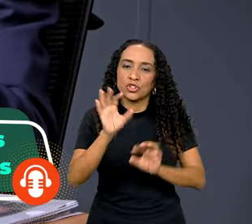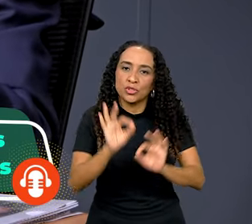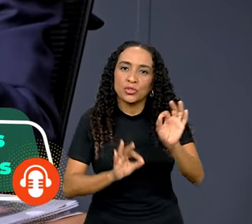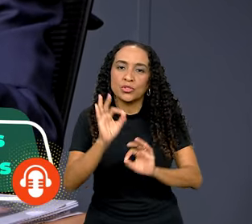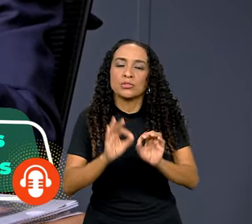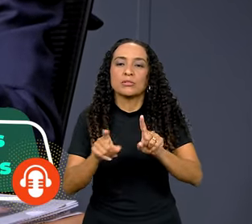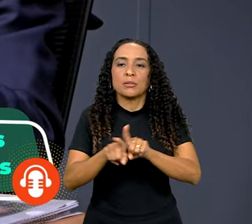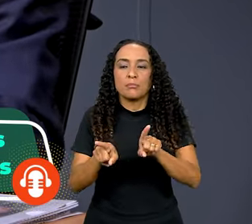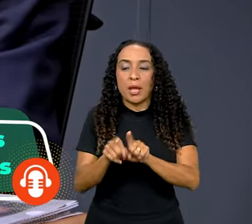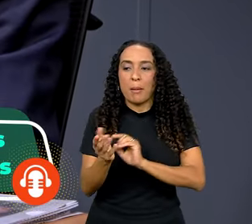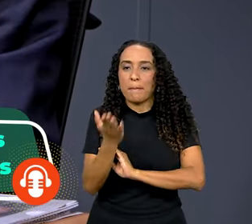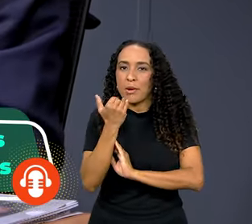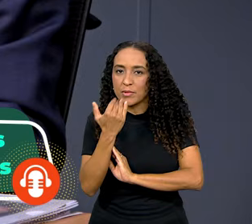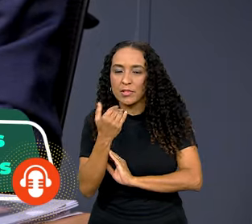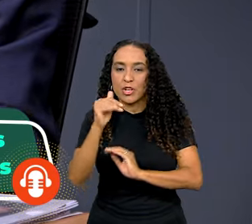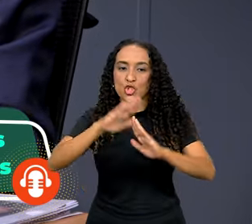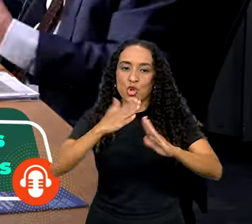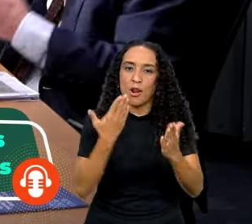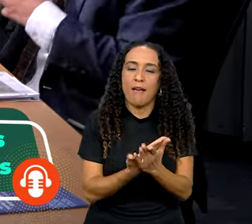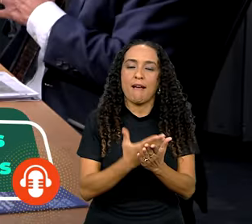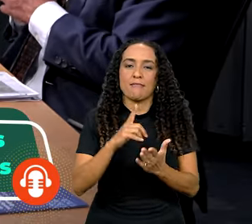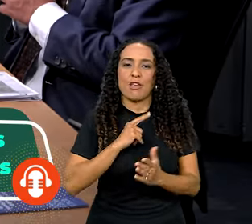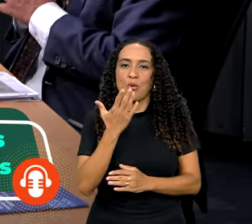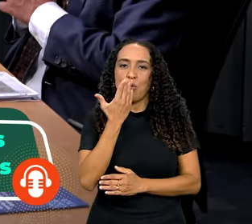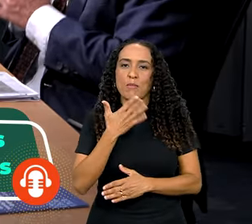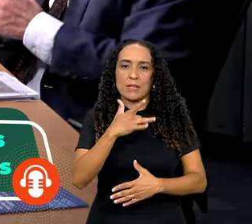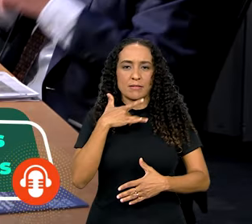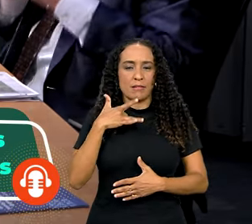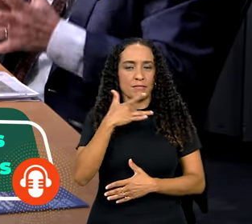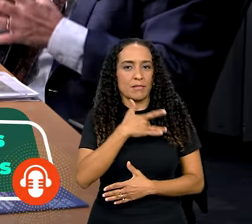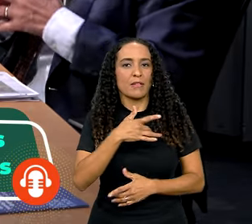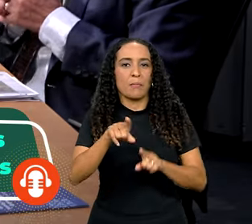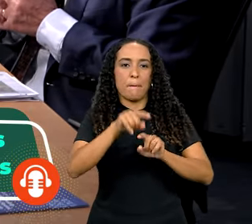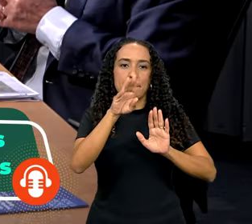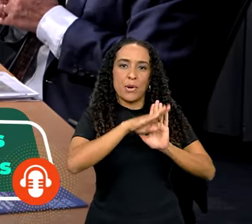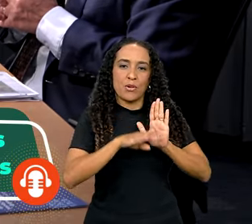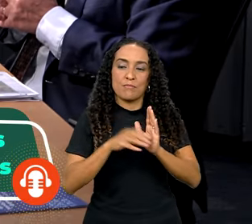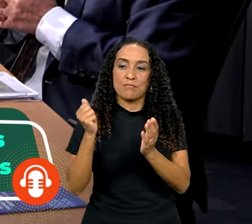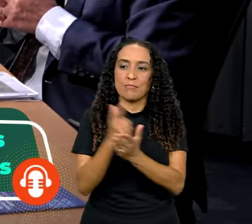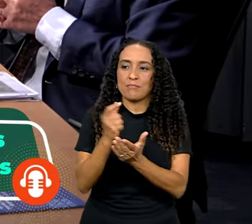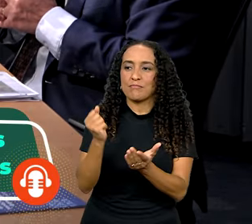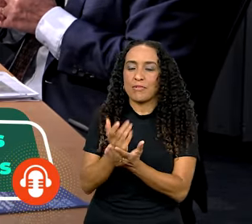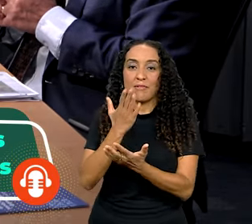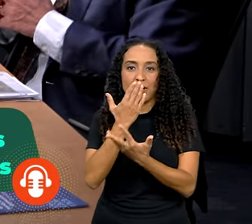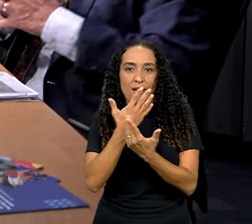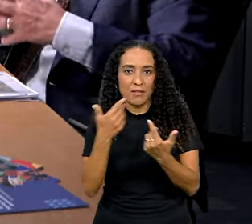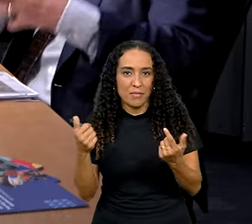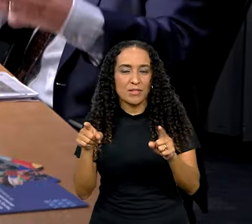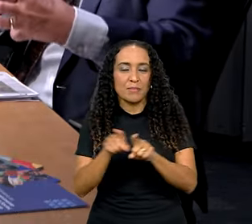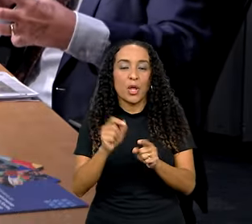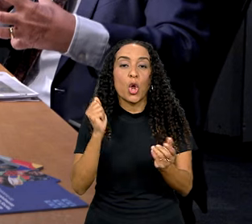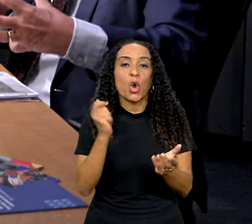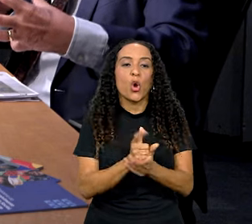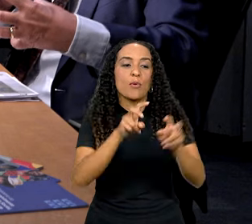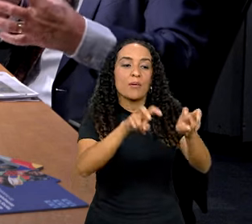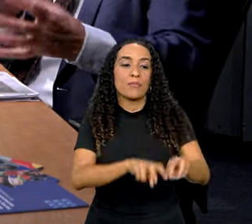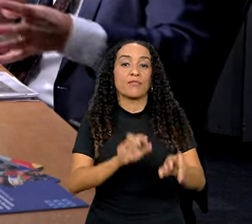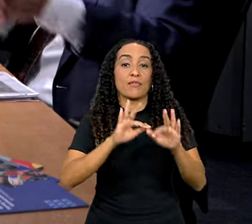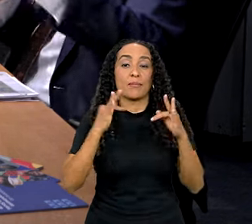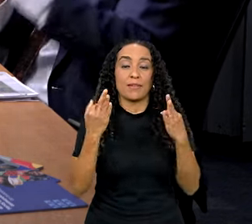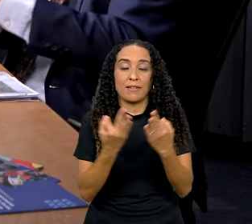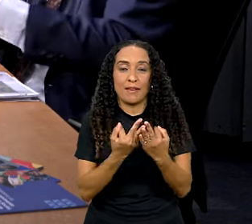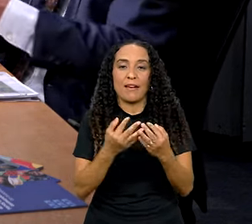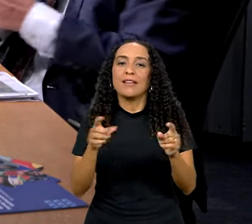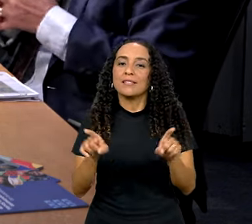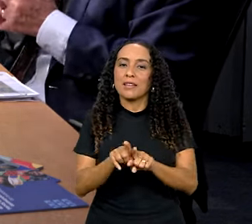reajuste para alimentação escolar para ter comida saudável o programa de aquisição de alimentos onde compra da Agricultura